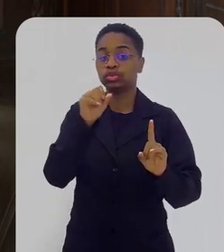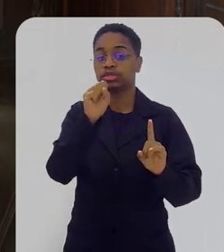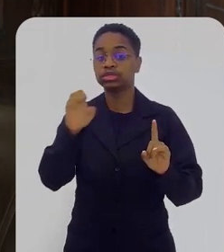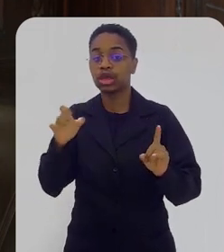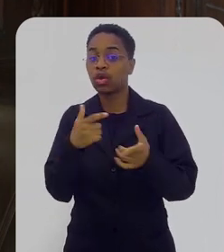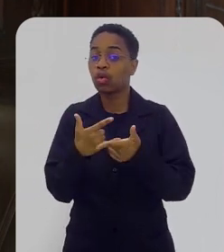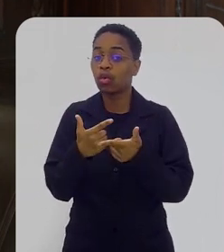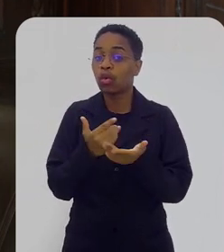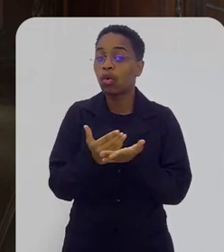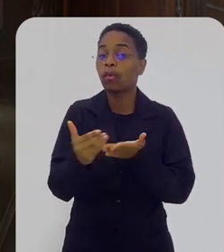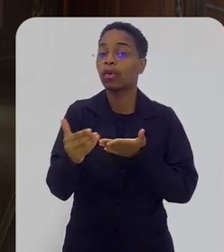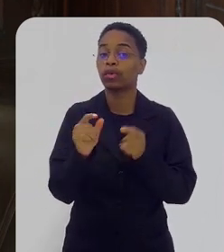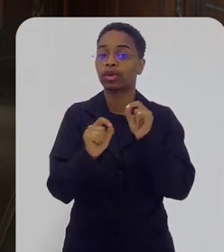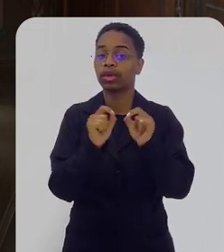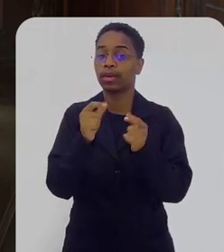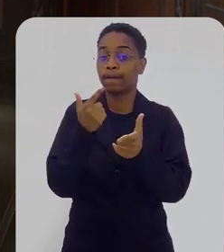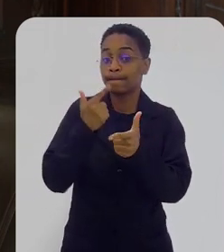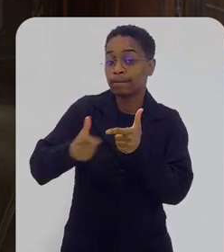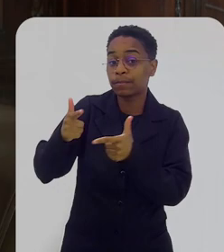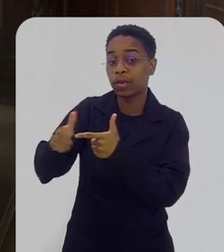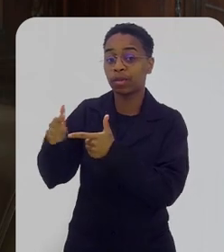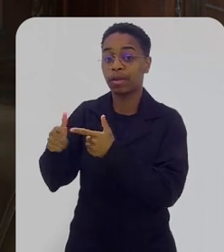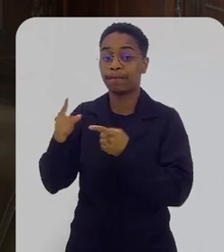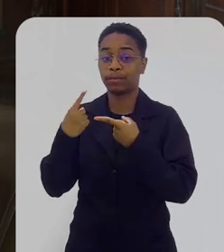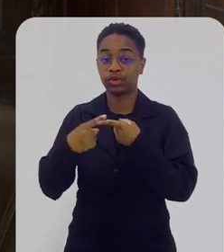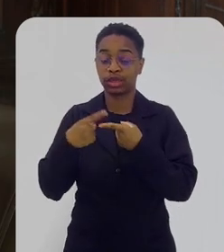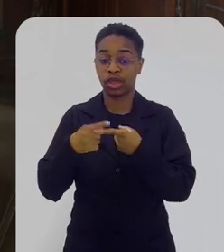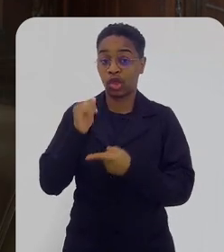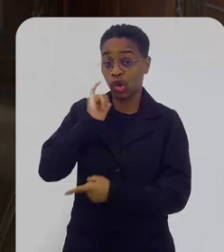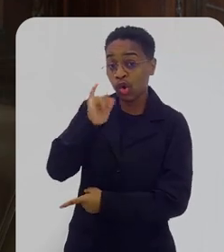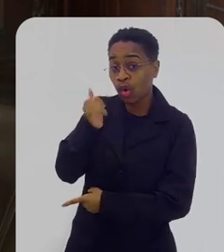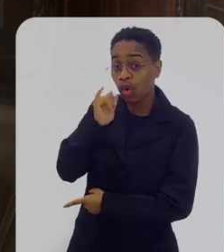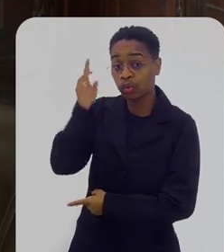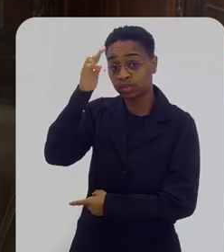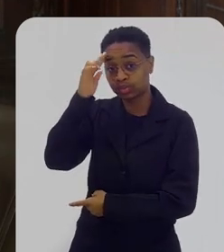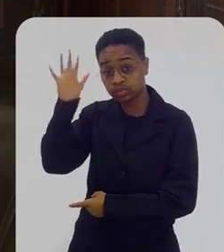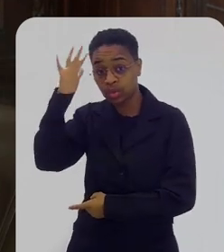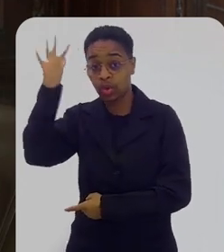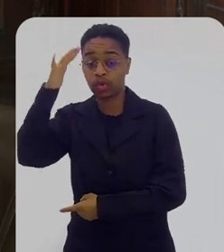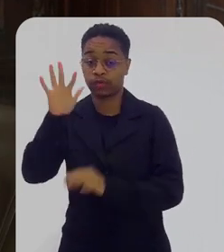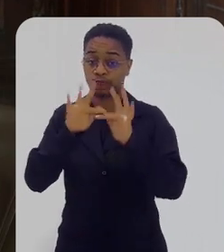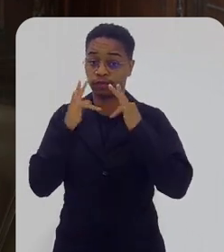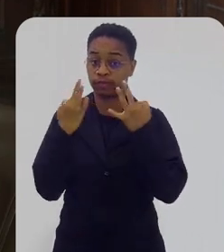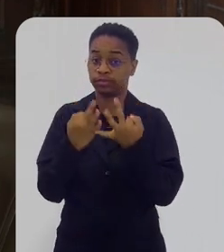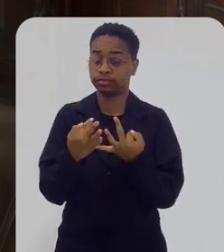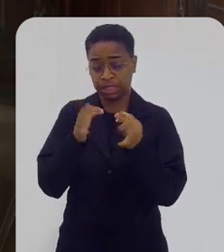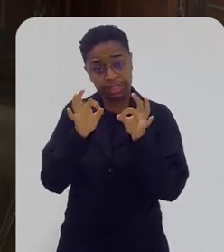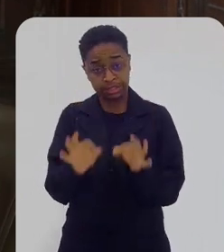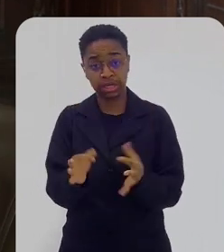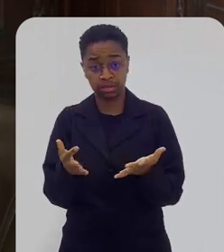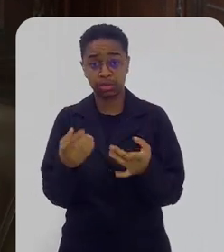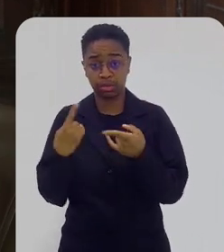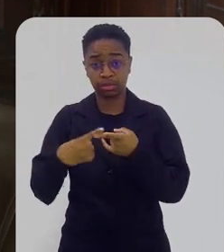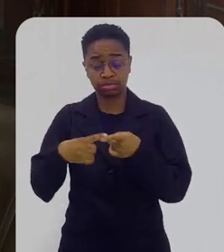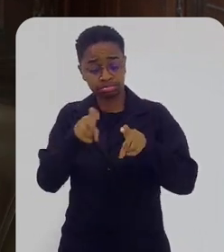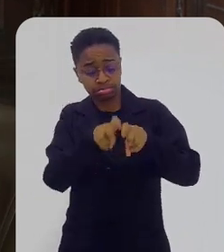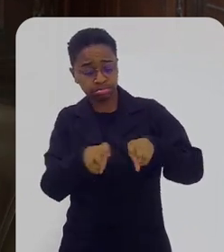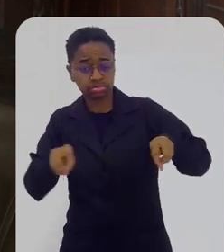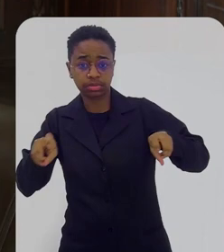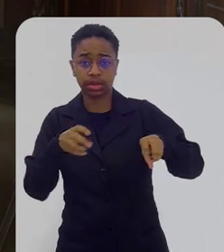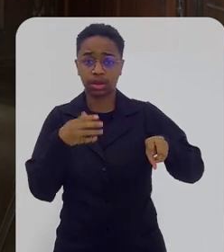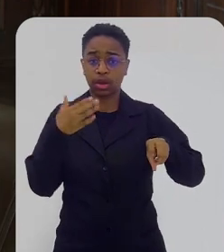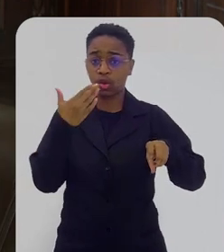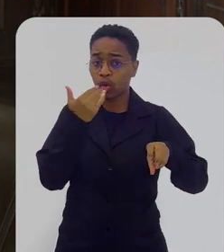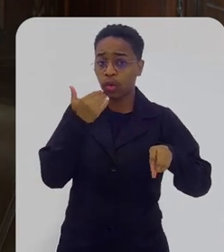a ter problemas porque ele conta o seu sonho para os seus pais. É justo, é certo. Ele estava lá sentadinho na mesa no dia de